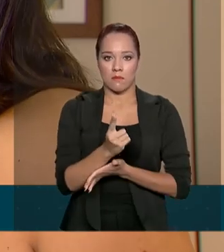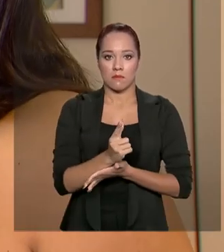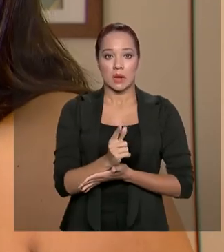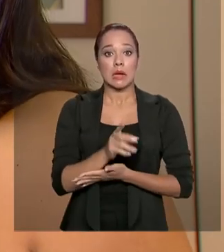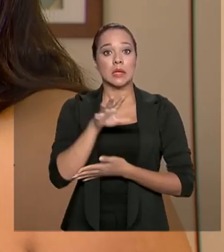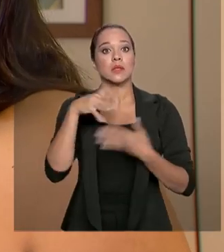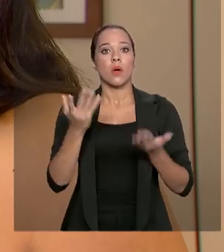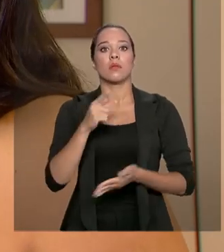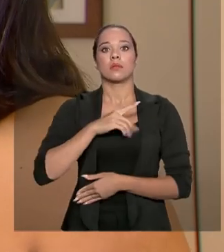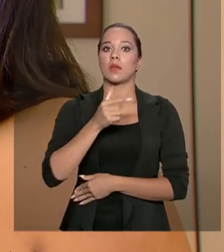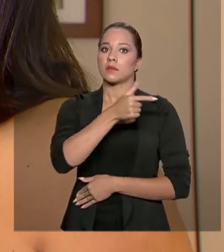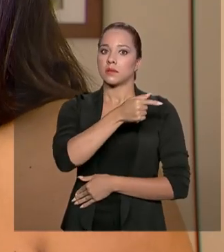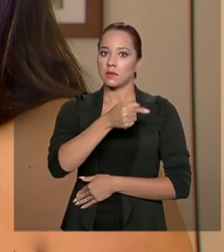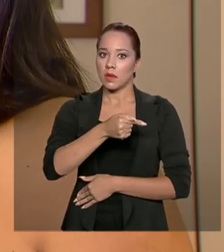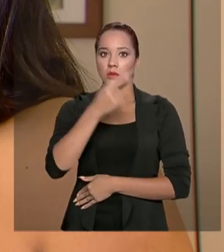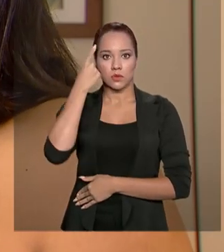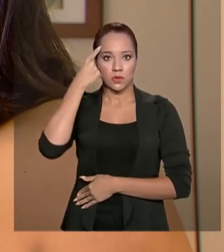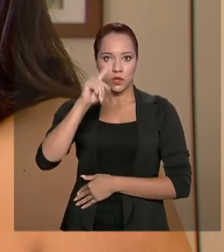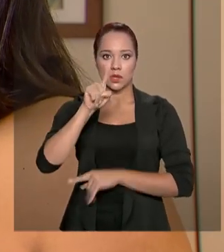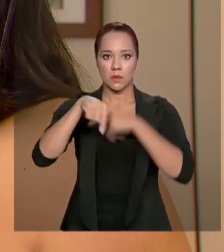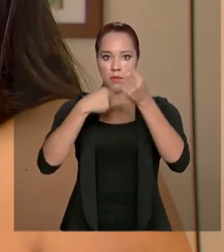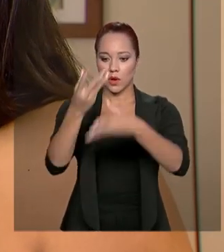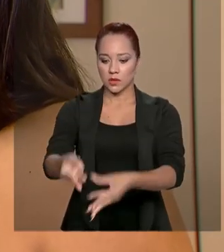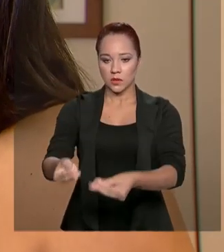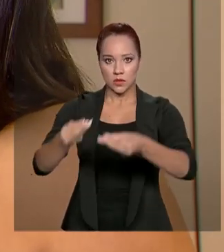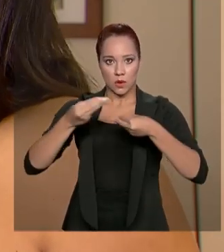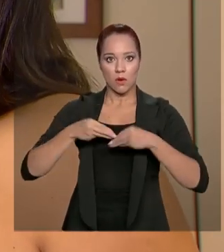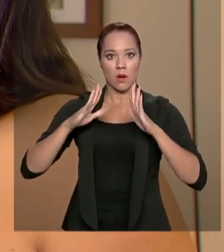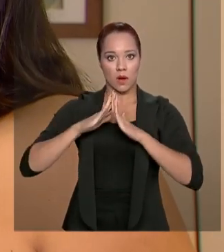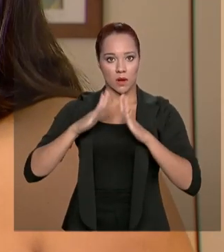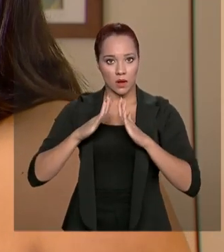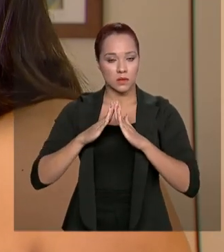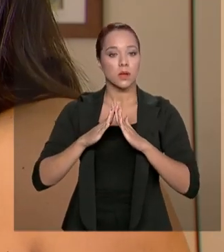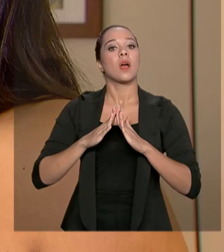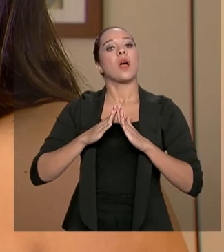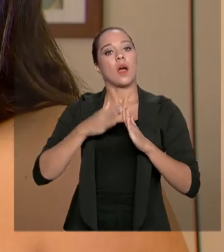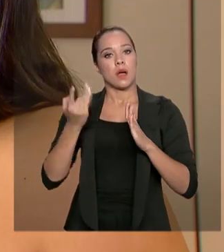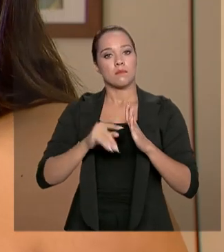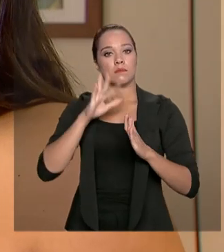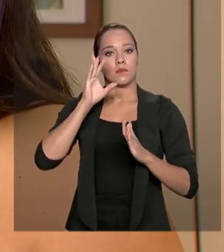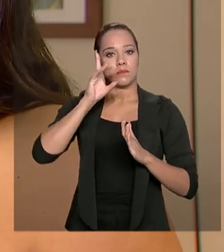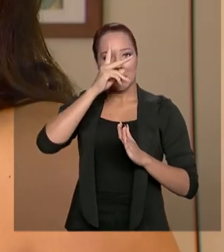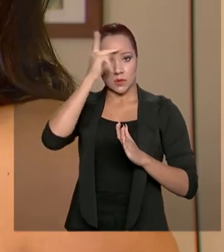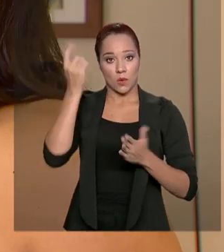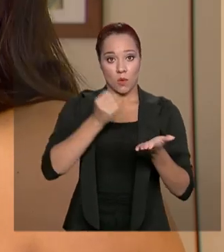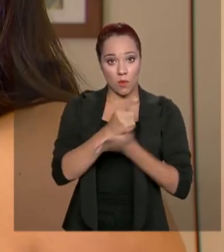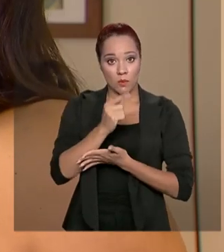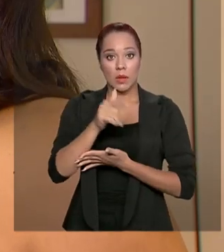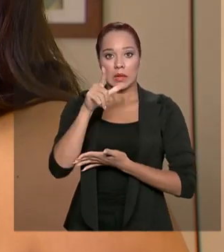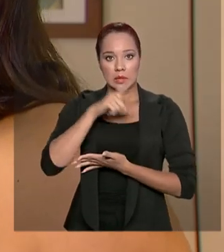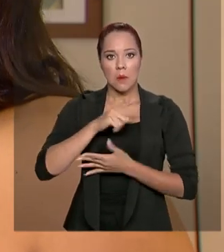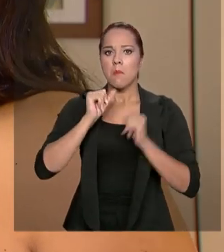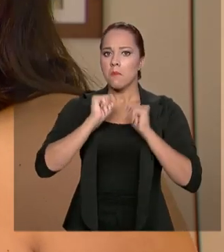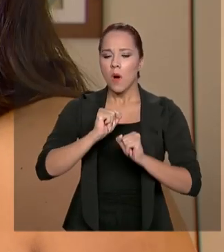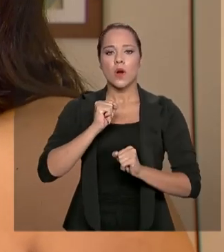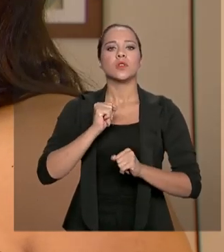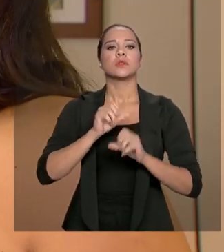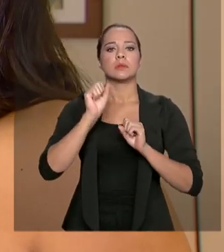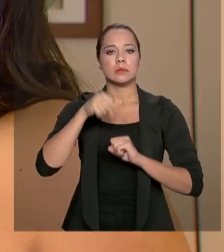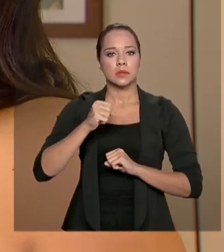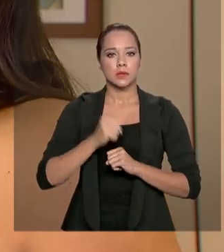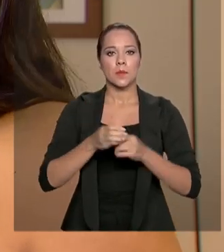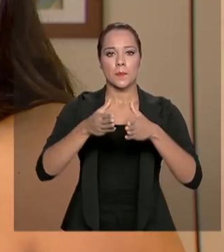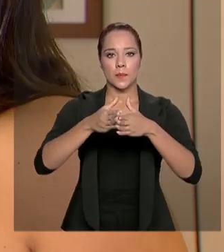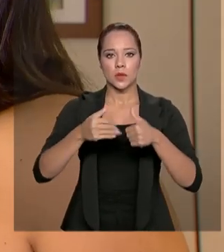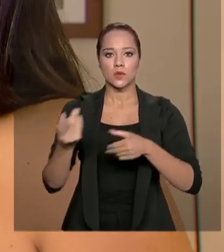Então, 7 dias após o recebimento do produto, o consumidor, sem qualquer fundamentação, pode sim requerer